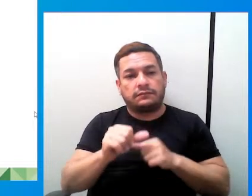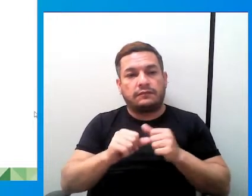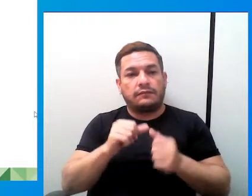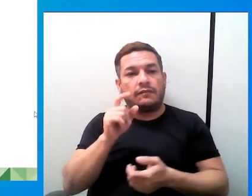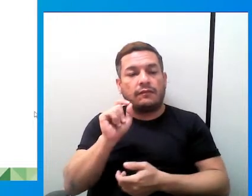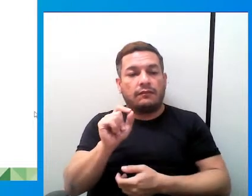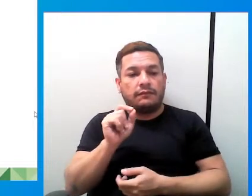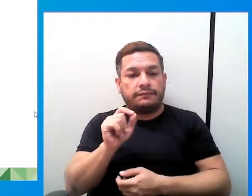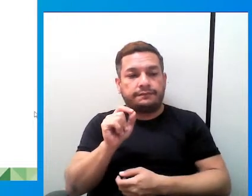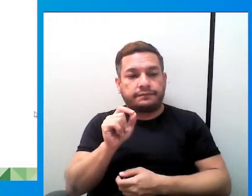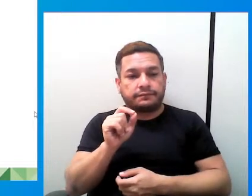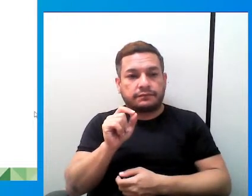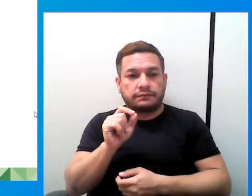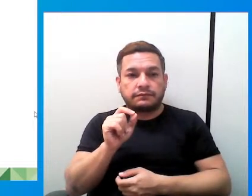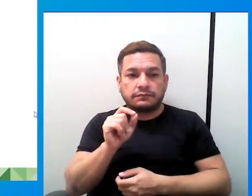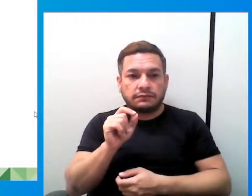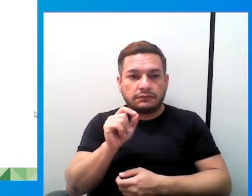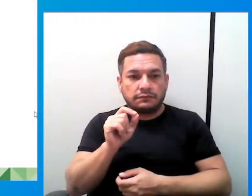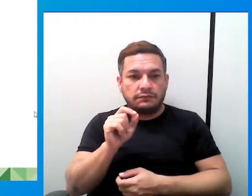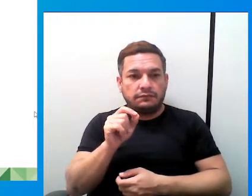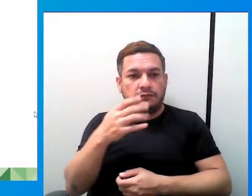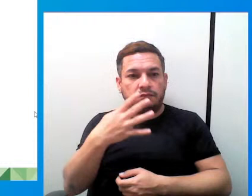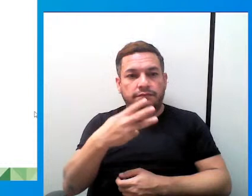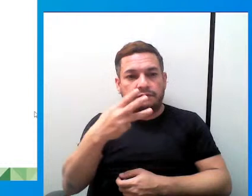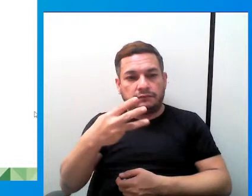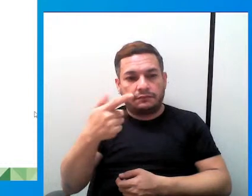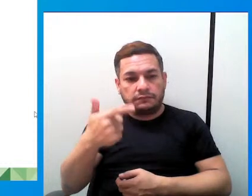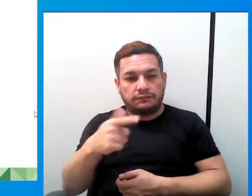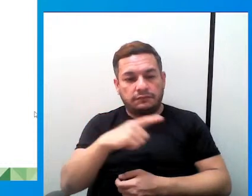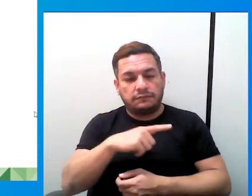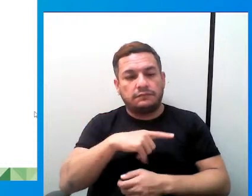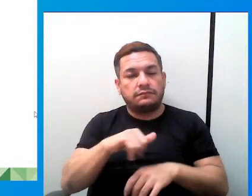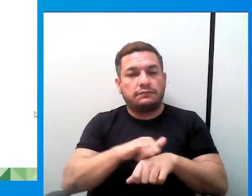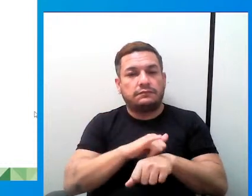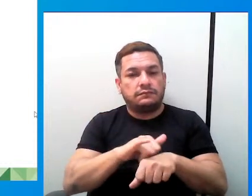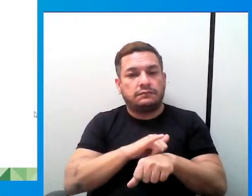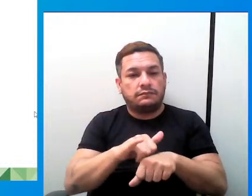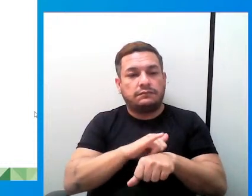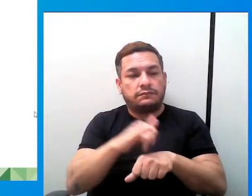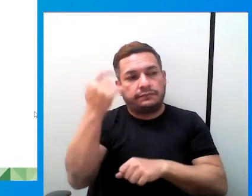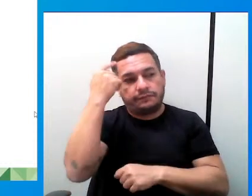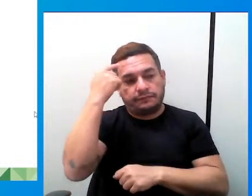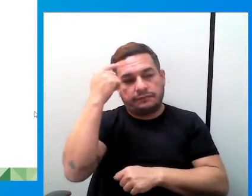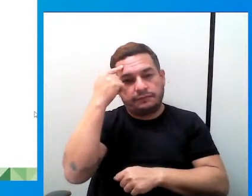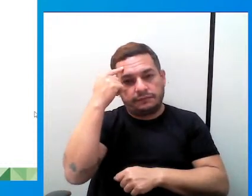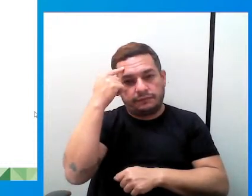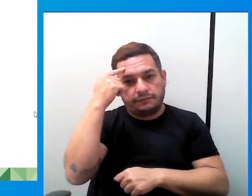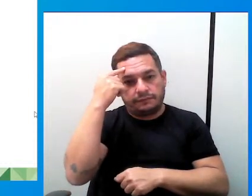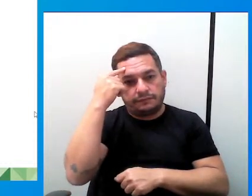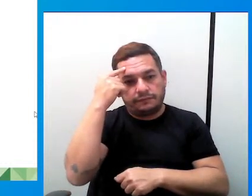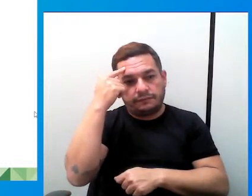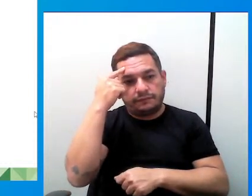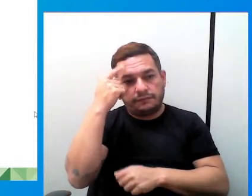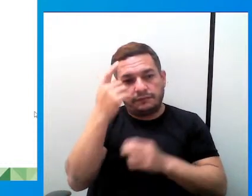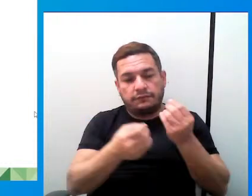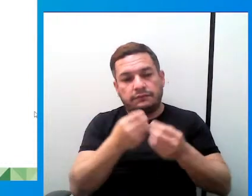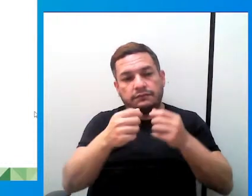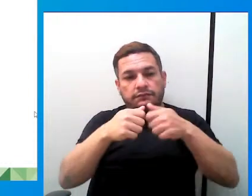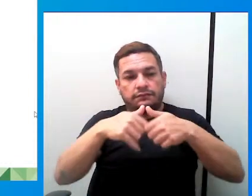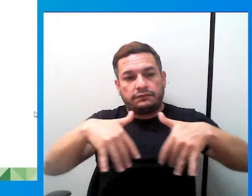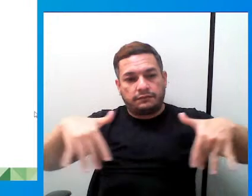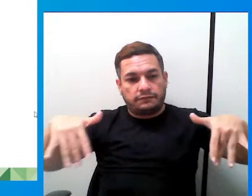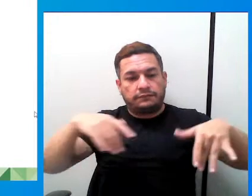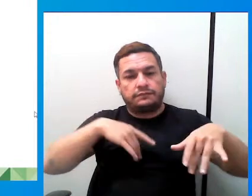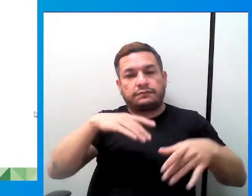mesma, ou seja, na 432, nós tivemos essas estratégias que foram pensadas. Como é que a extensão vem para dentro dos